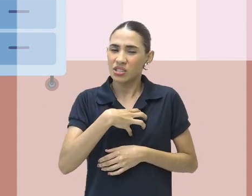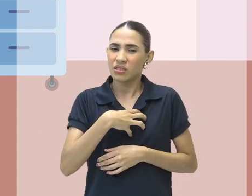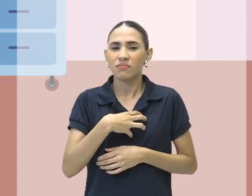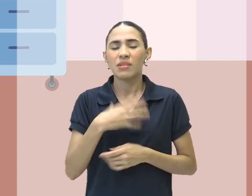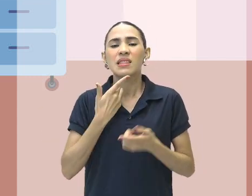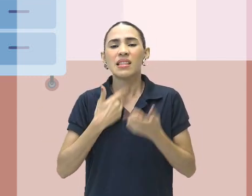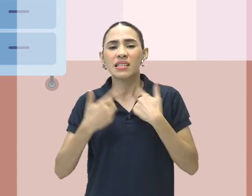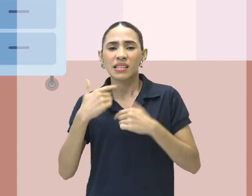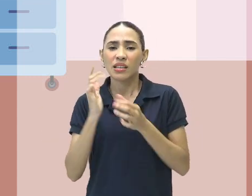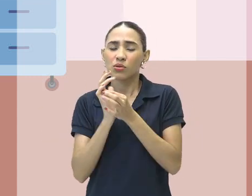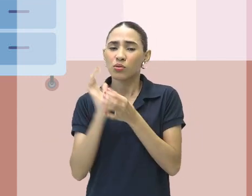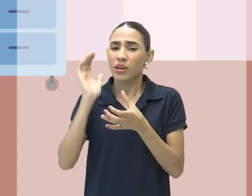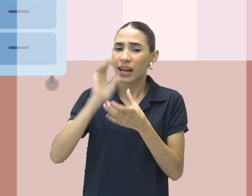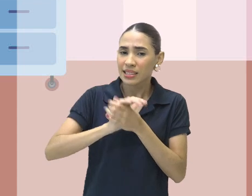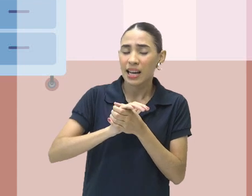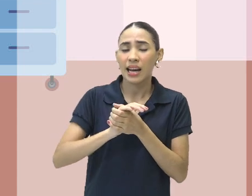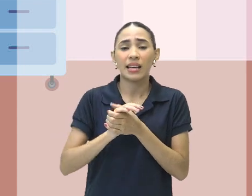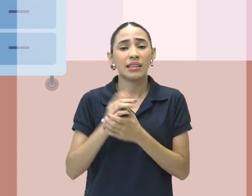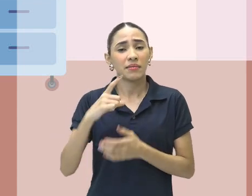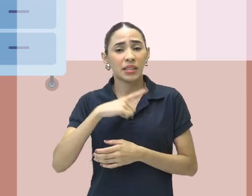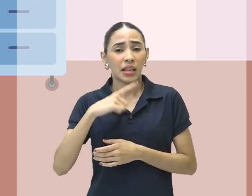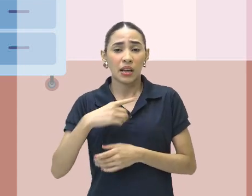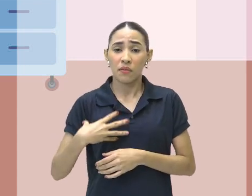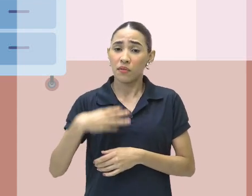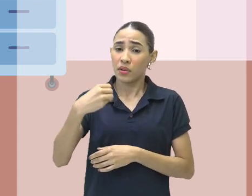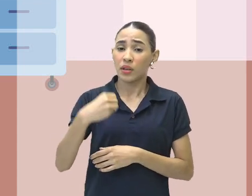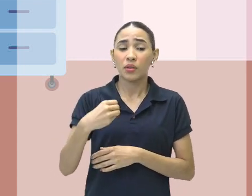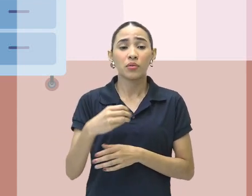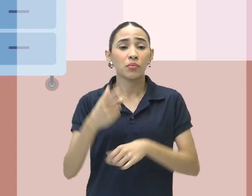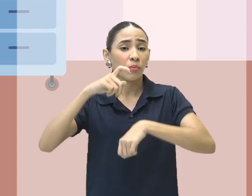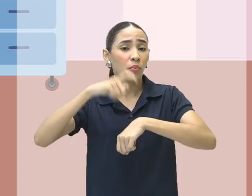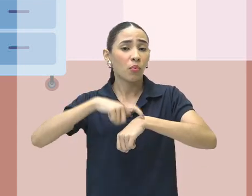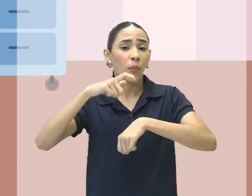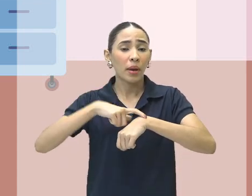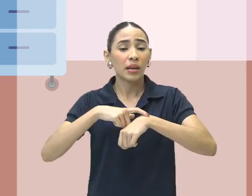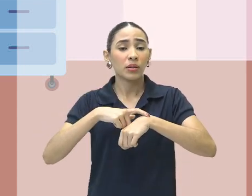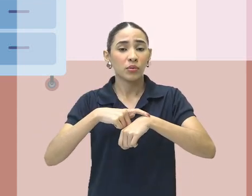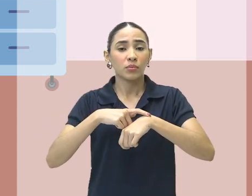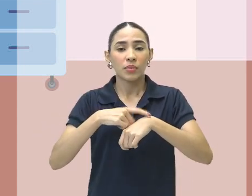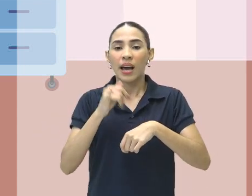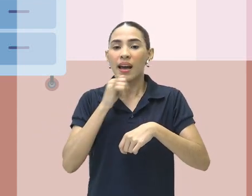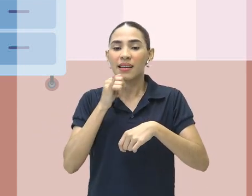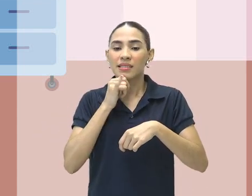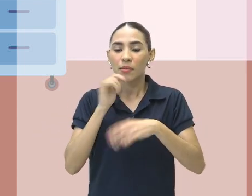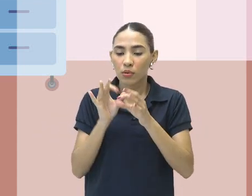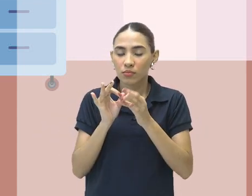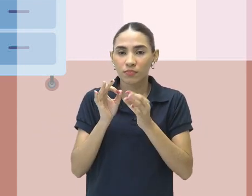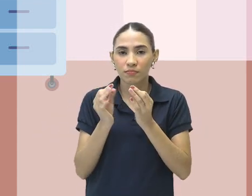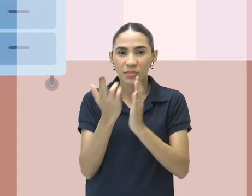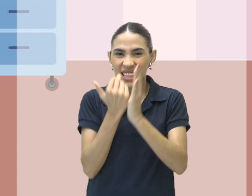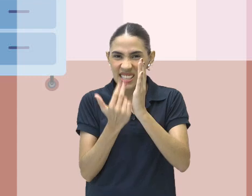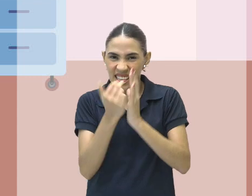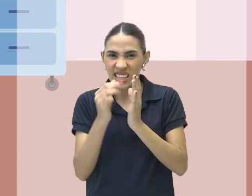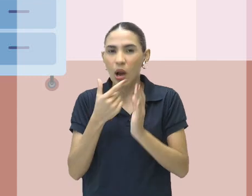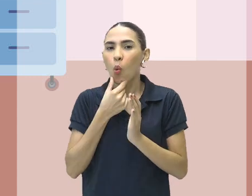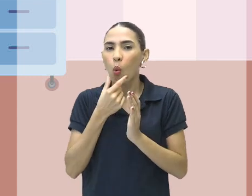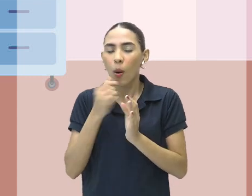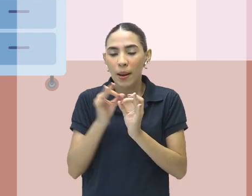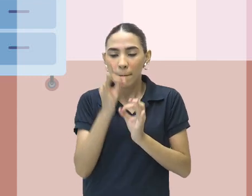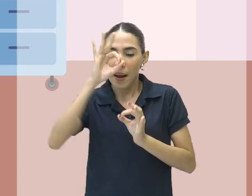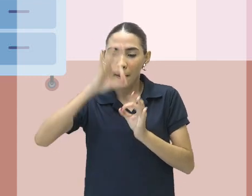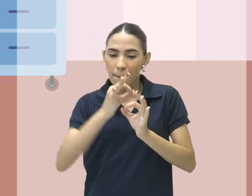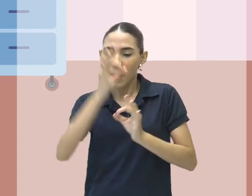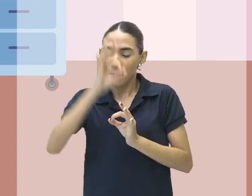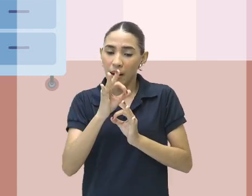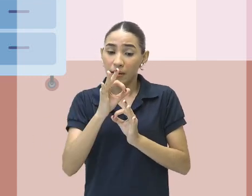ter um marido, de ter filhos. No entanto, quando ela tece ali aquele homem, e o homem descobre